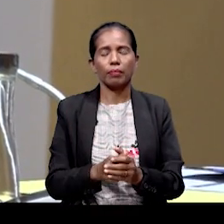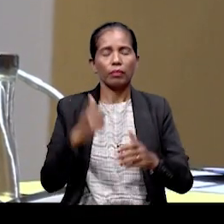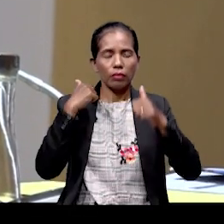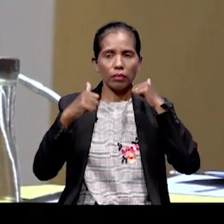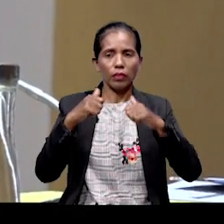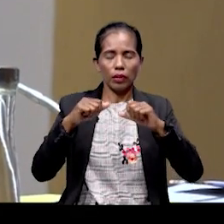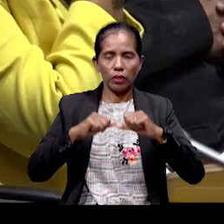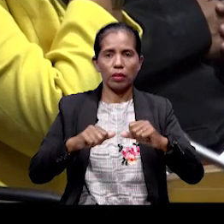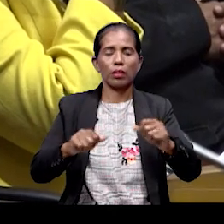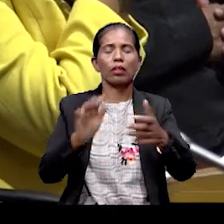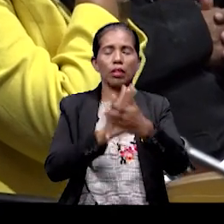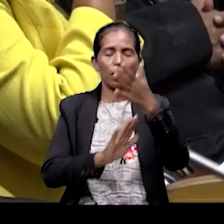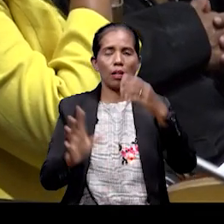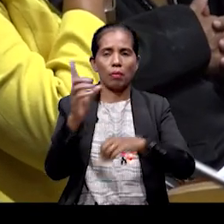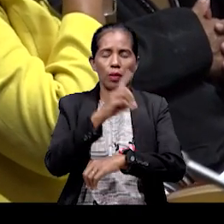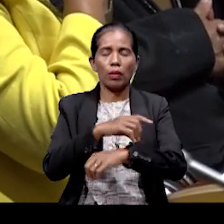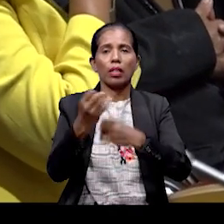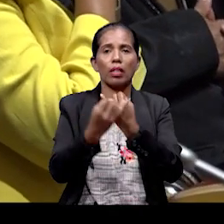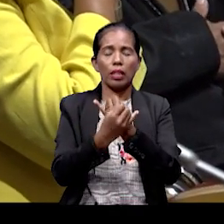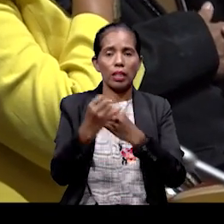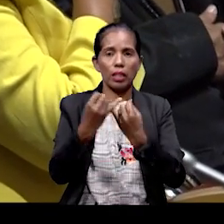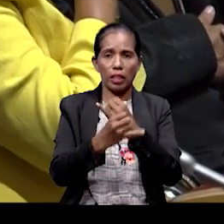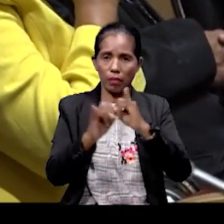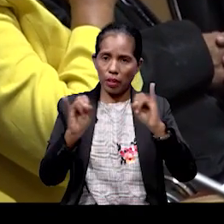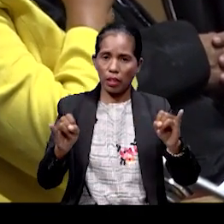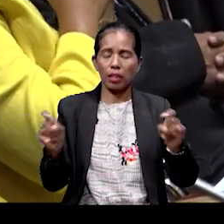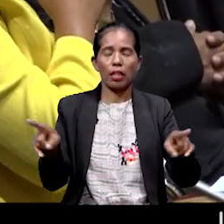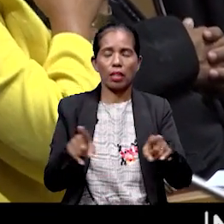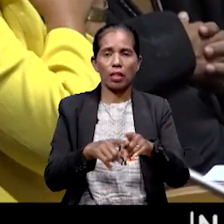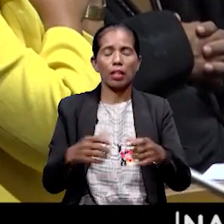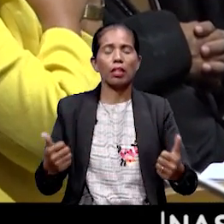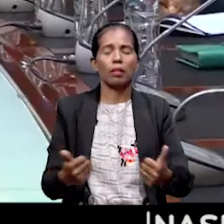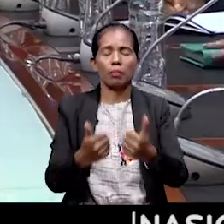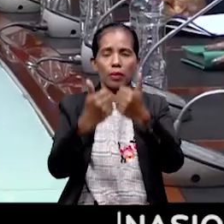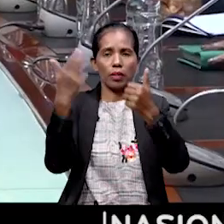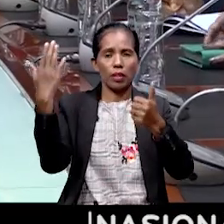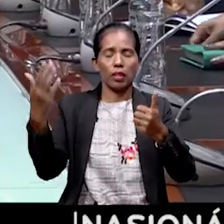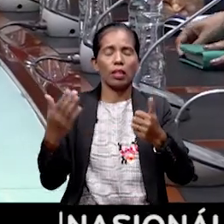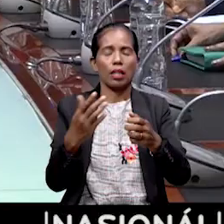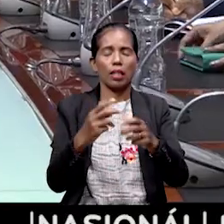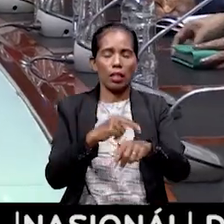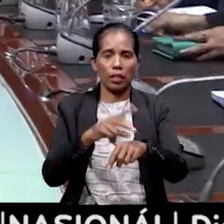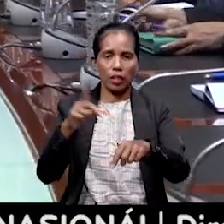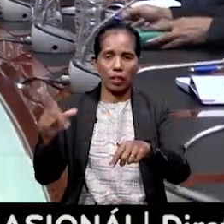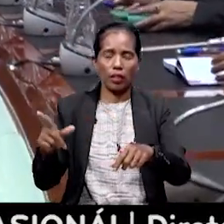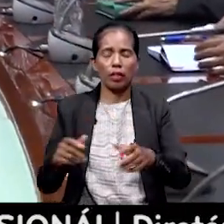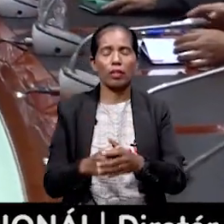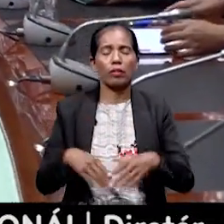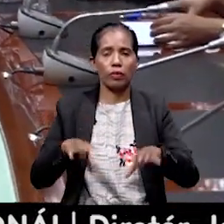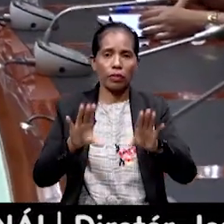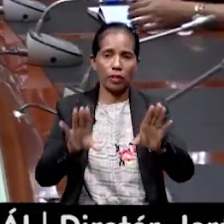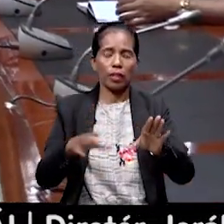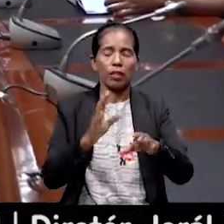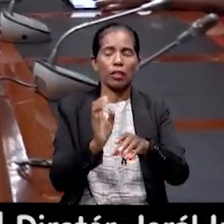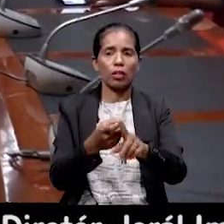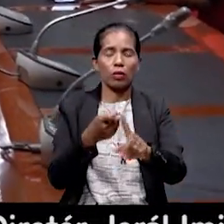hodi celebra loron proklamasaun independensia, makanesang, desporto komunitari ia teritori nasional, no feira ne be organiza husi